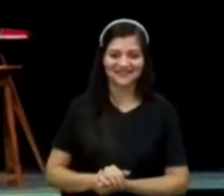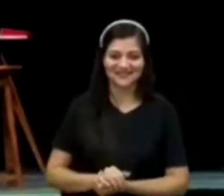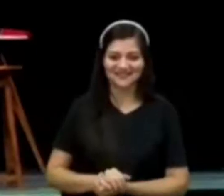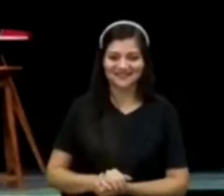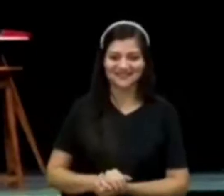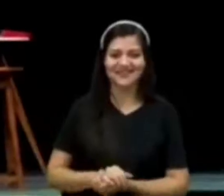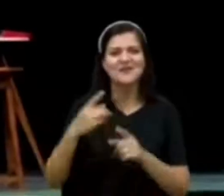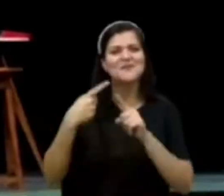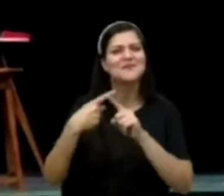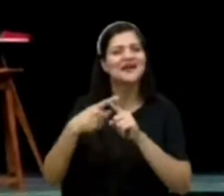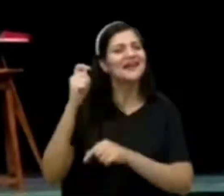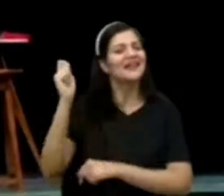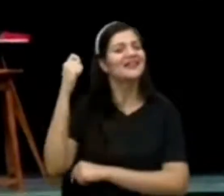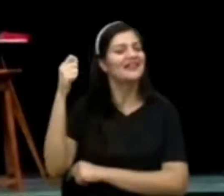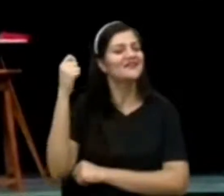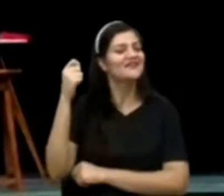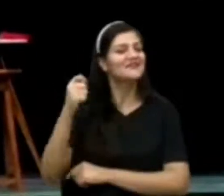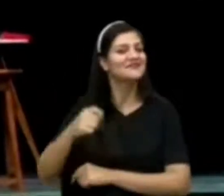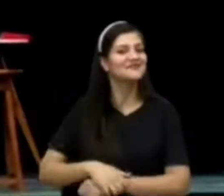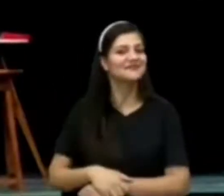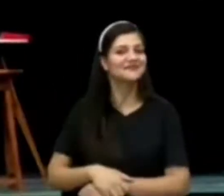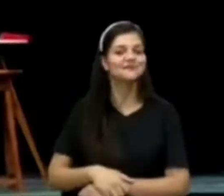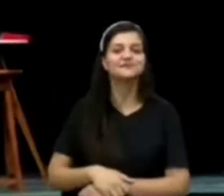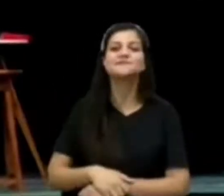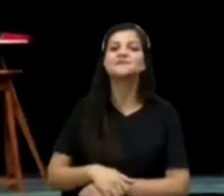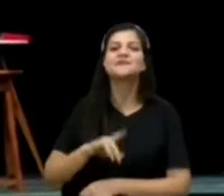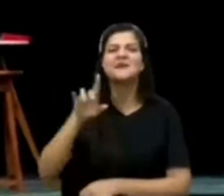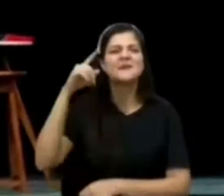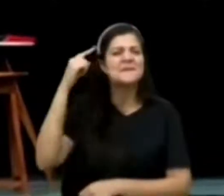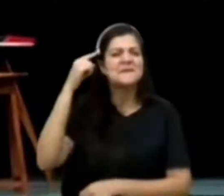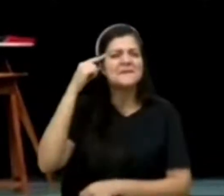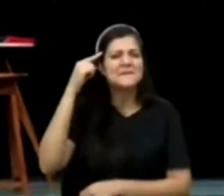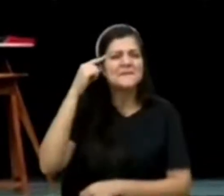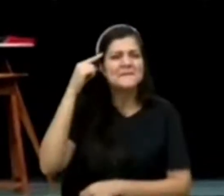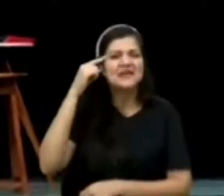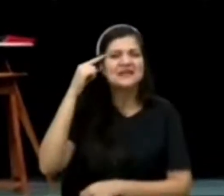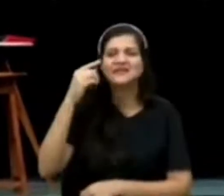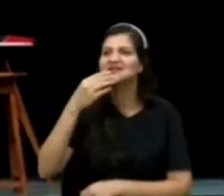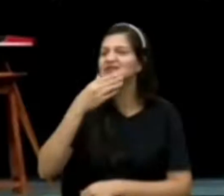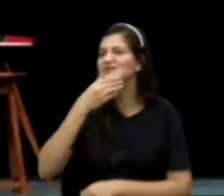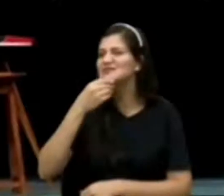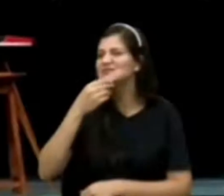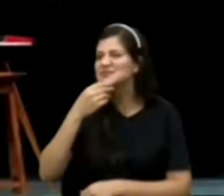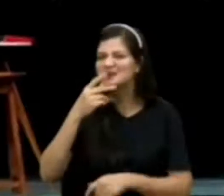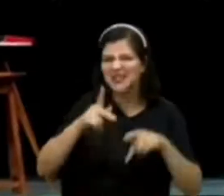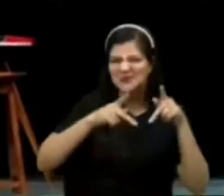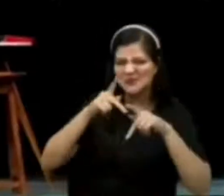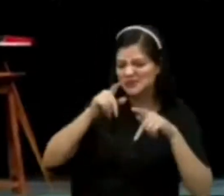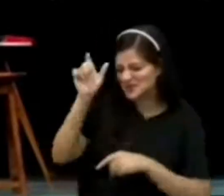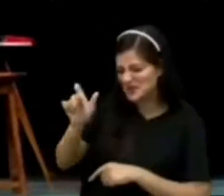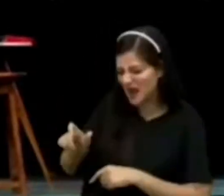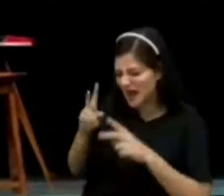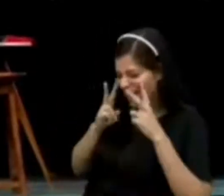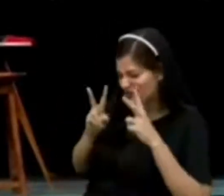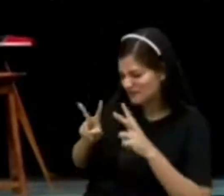E por que Davi? Pensa num cara desacreditado, né?